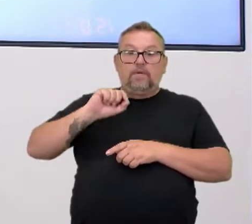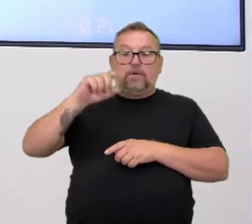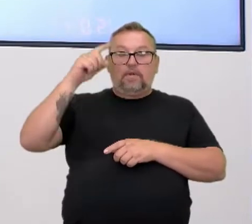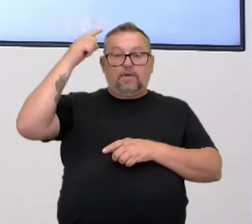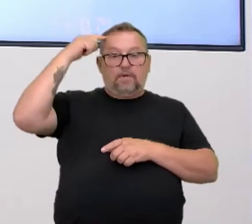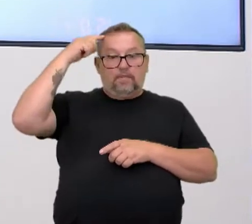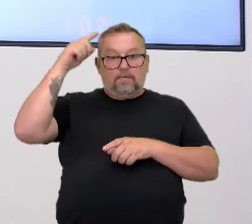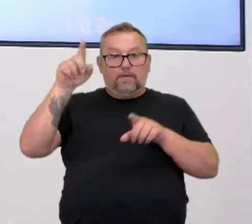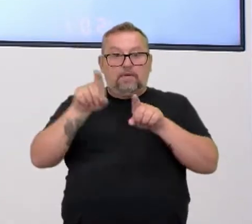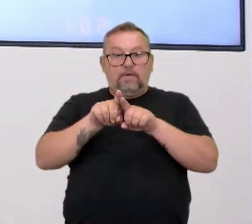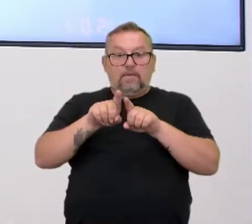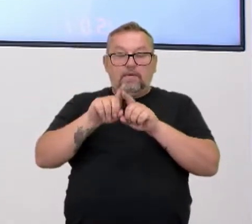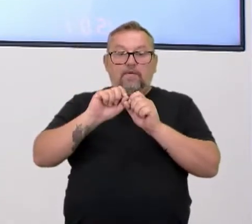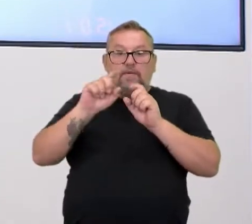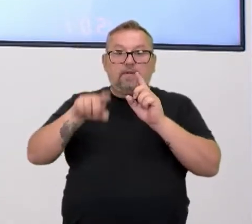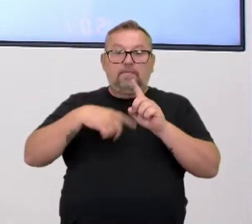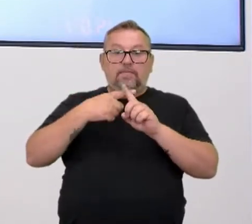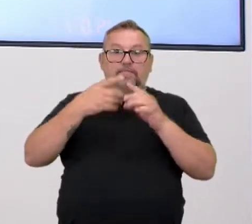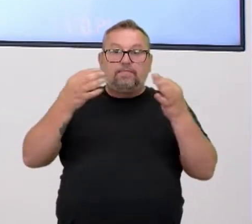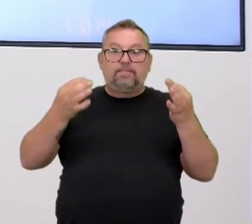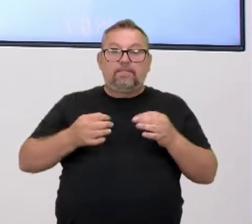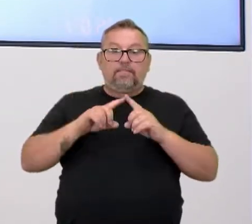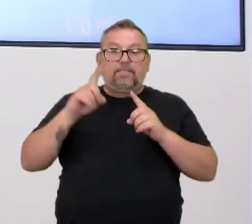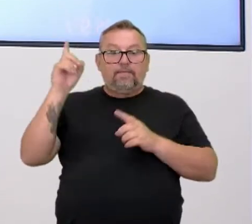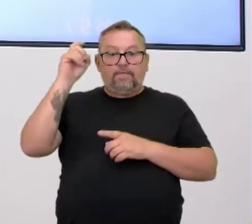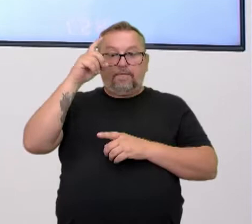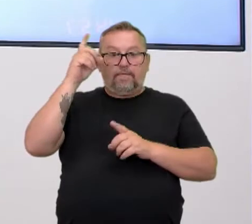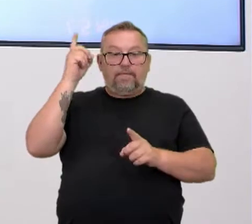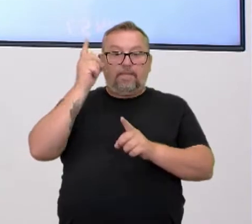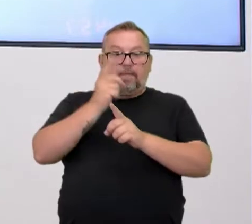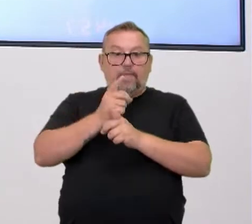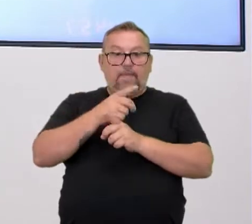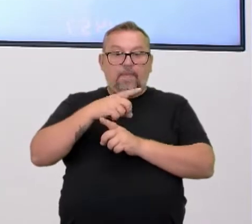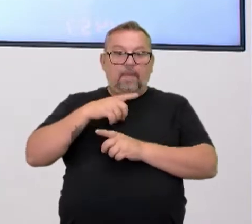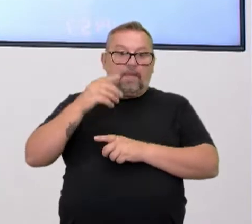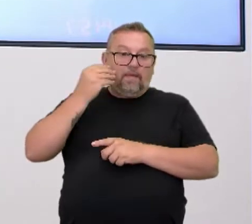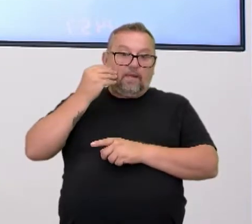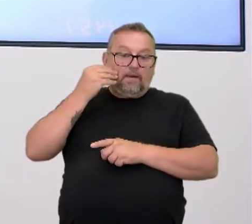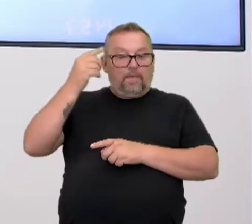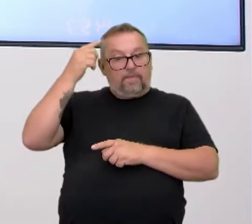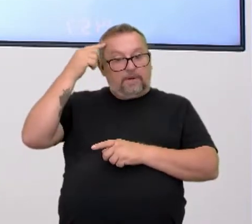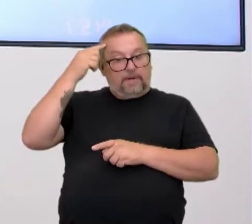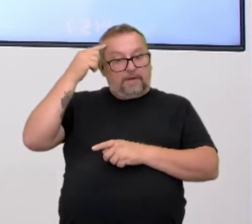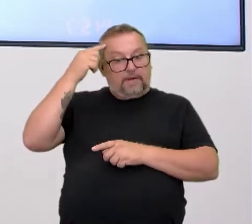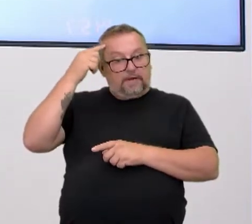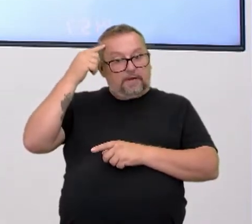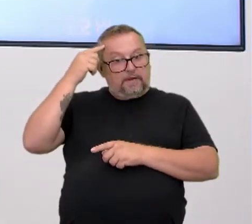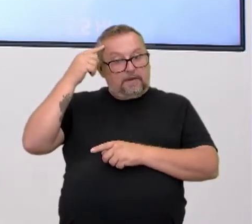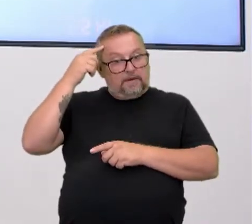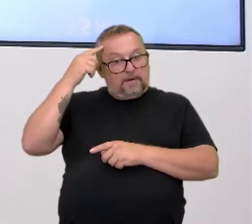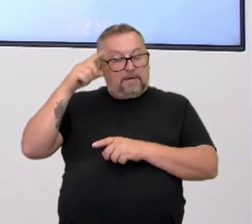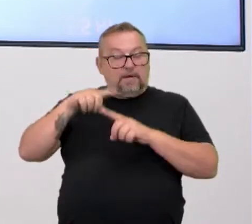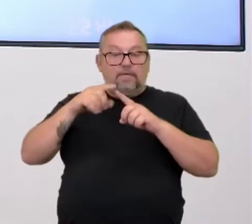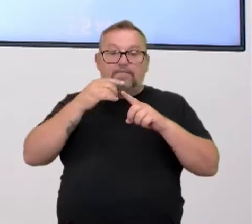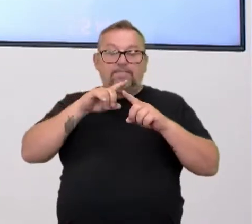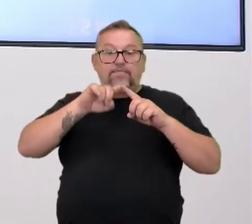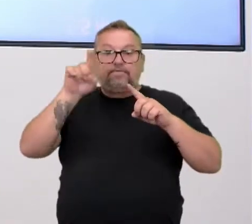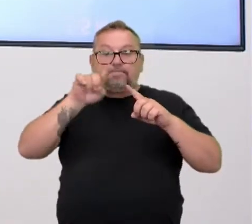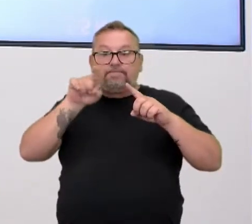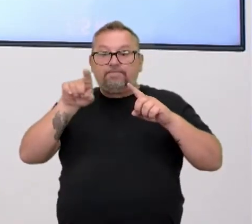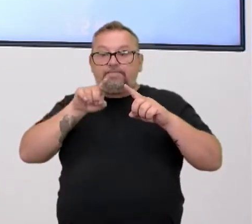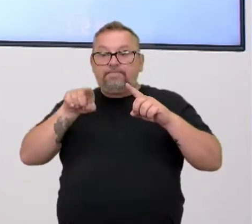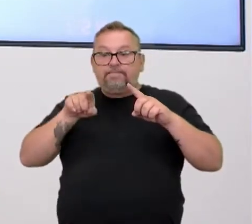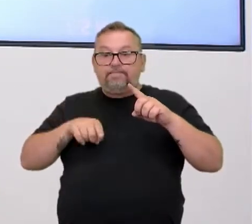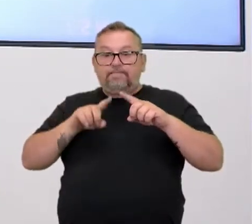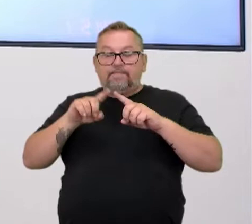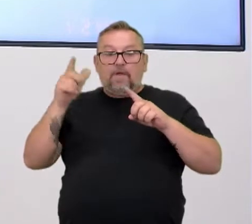as ramificações também saem. Agora, se for difícil achar a ideia, tenta pensar nas ramificações e vai depois tentando desmembrar